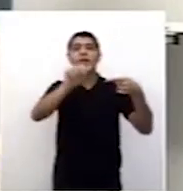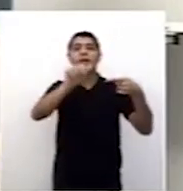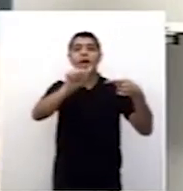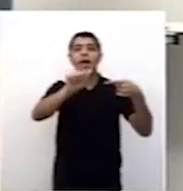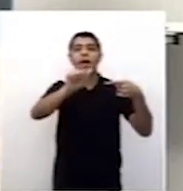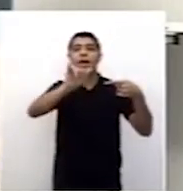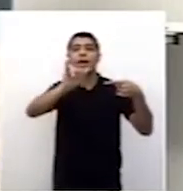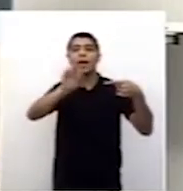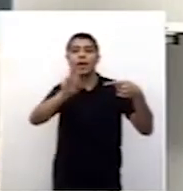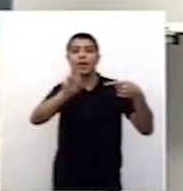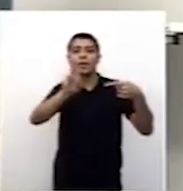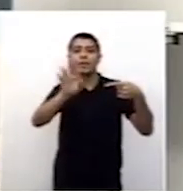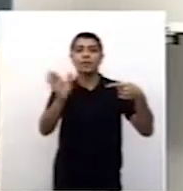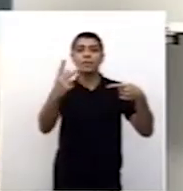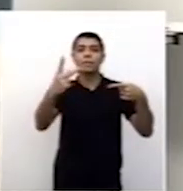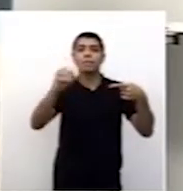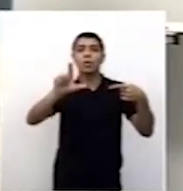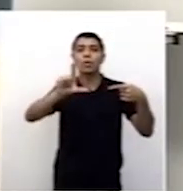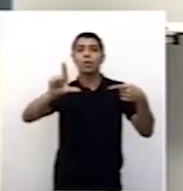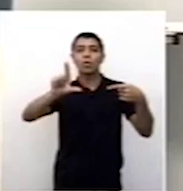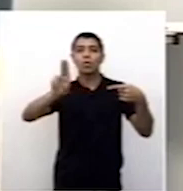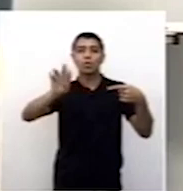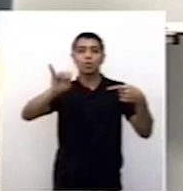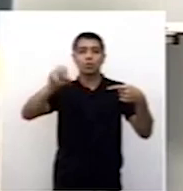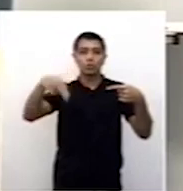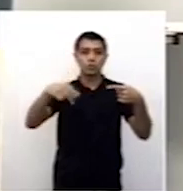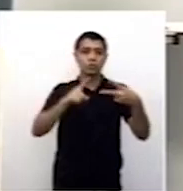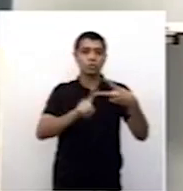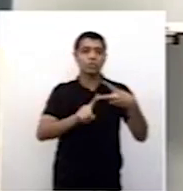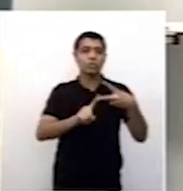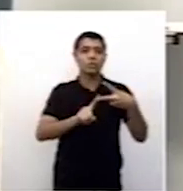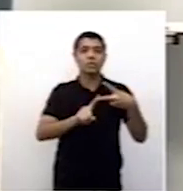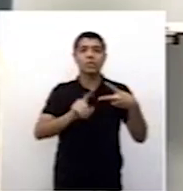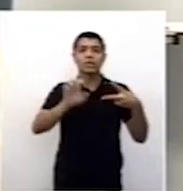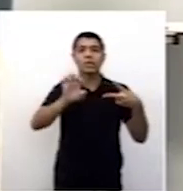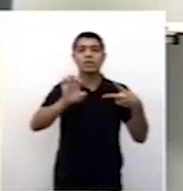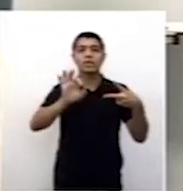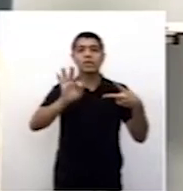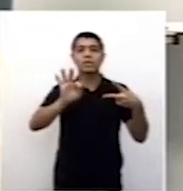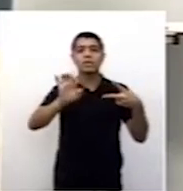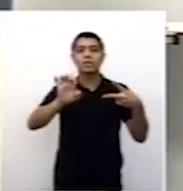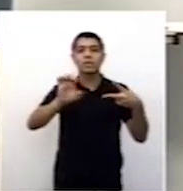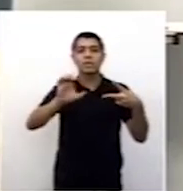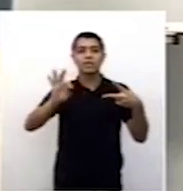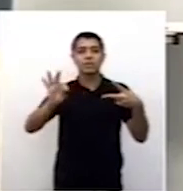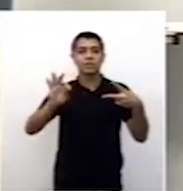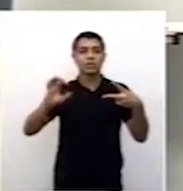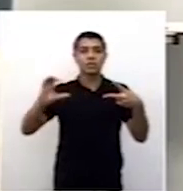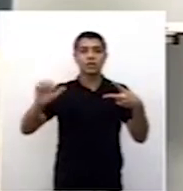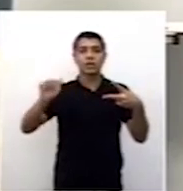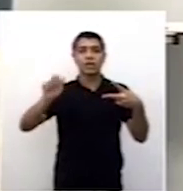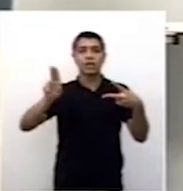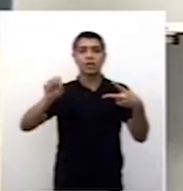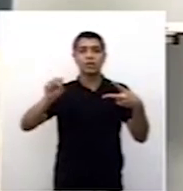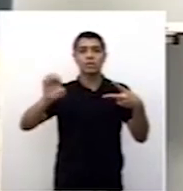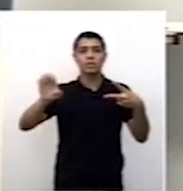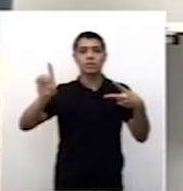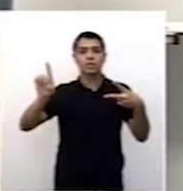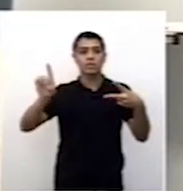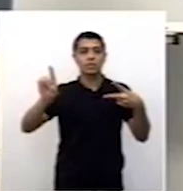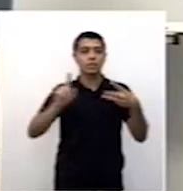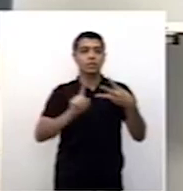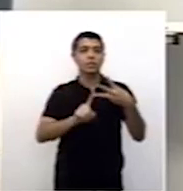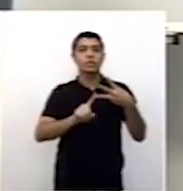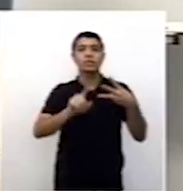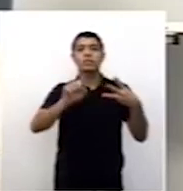o título. Primeira linha, effect caused. Certo? Na primeira linha, solids,